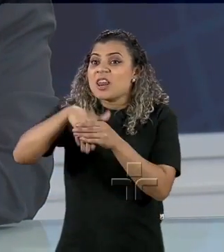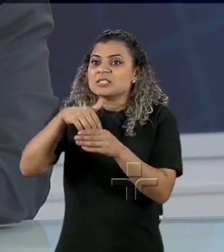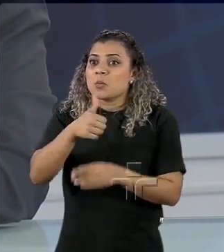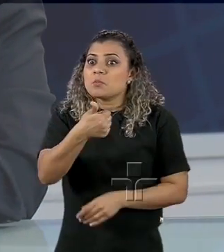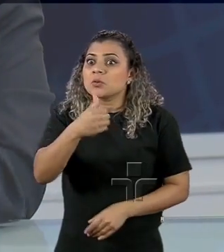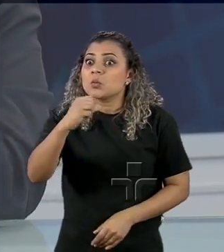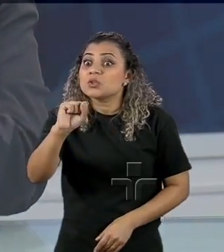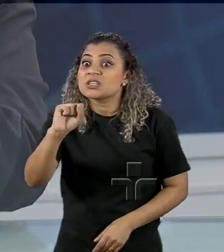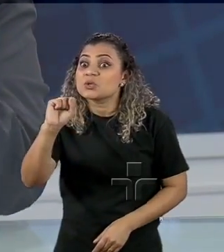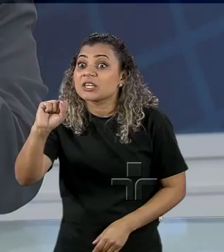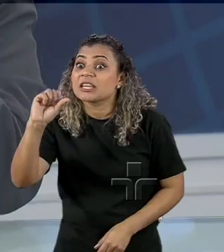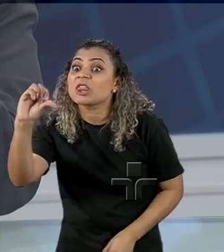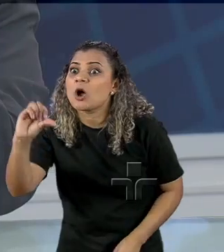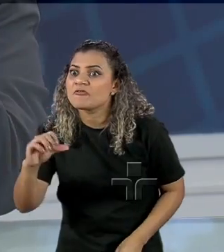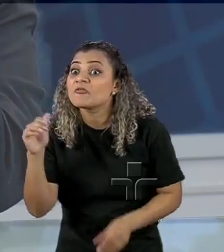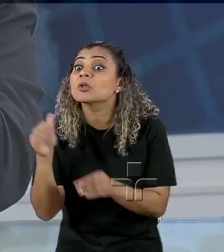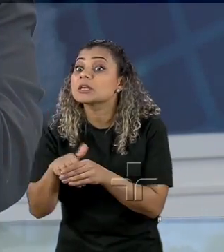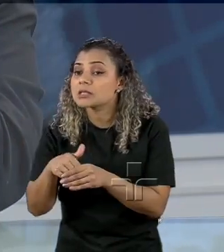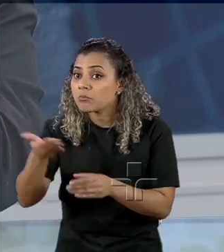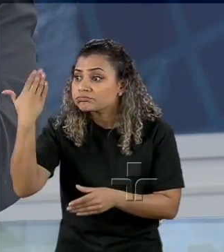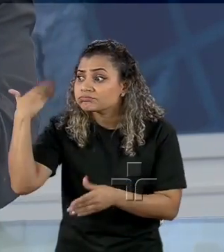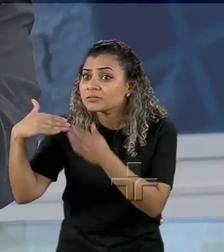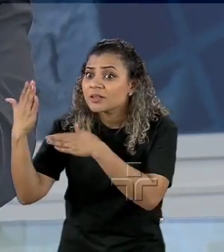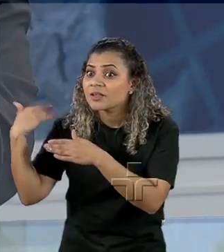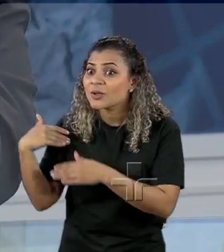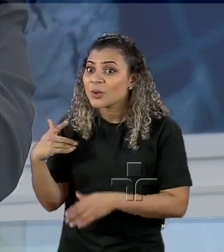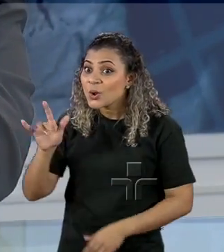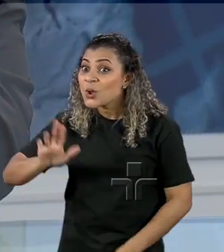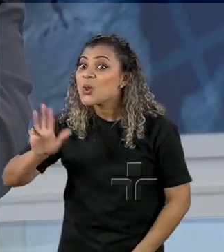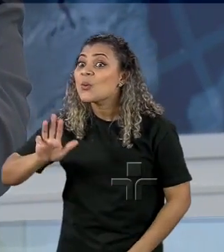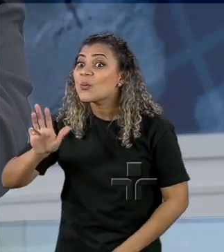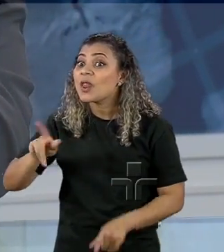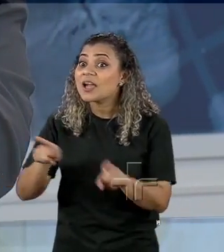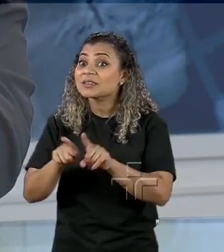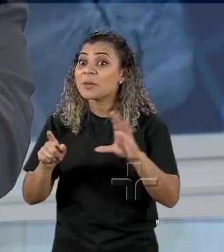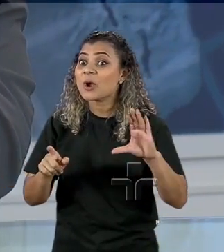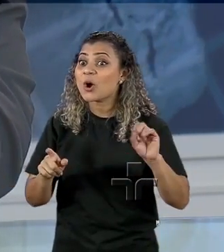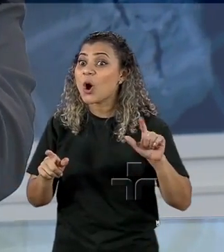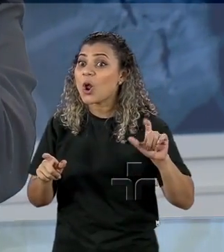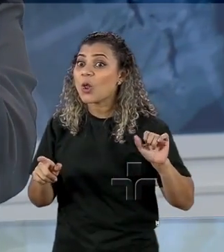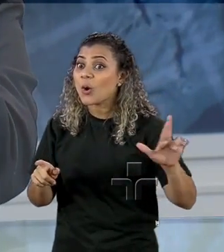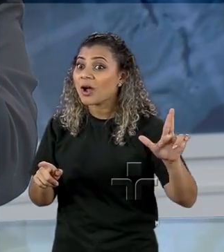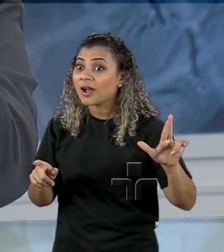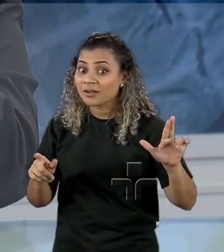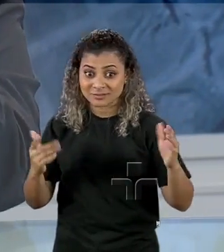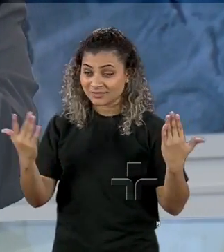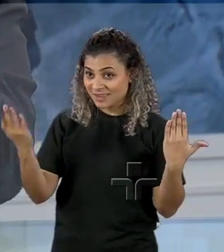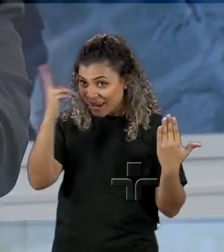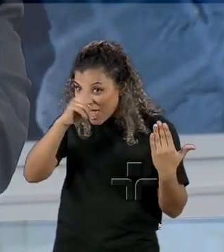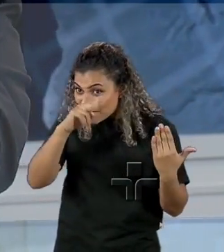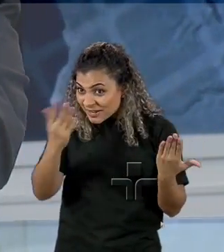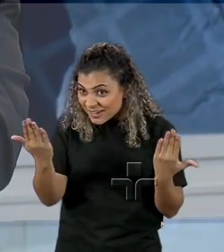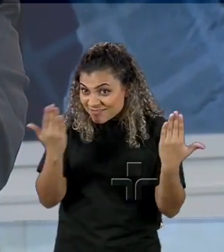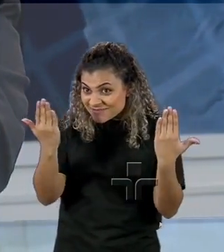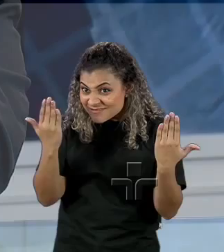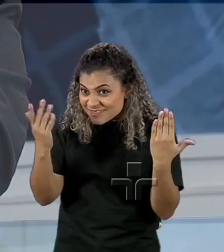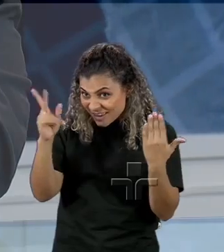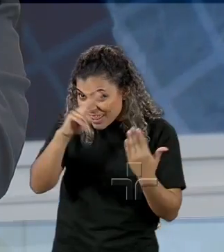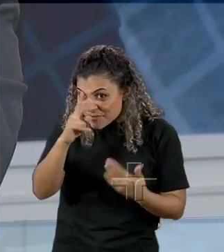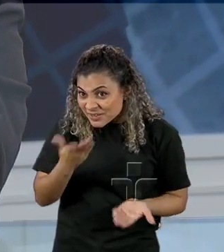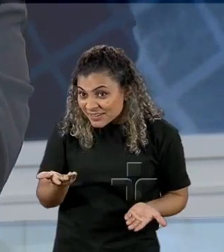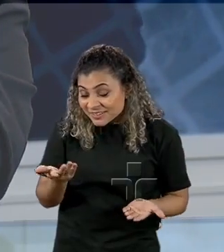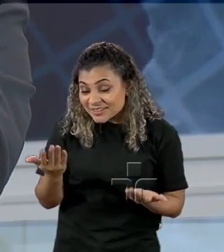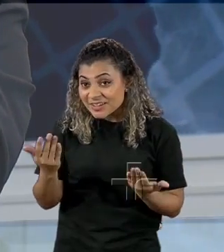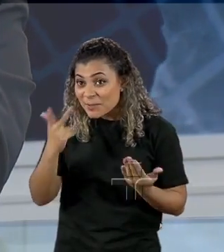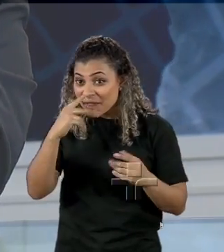Brasil, quando do debate final entre Luiz Inácio Lula da Silva e Fernando Collor, né, em que se dizia que houve uma edição, né, dos